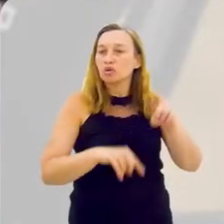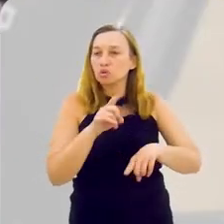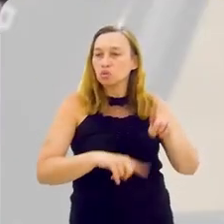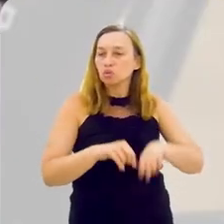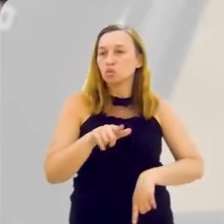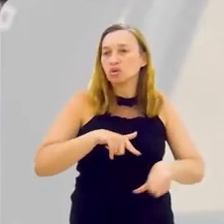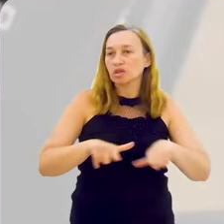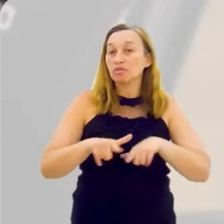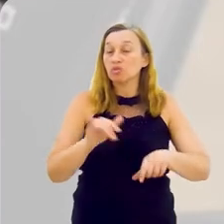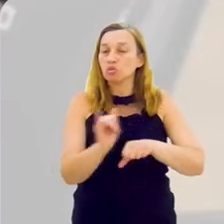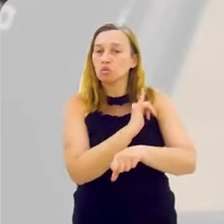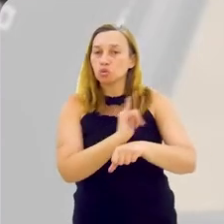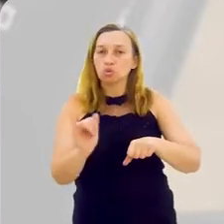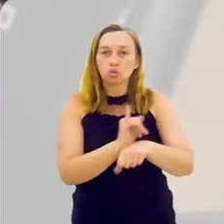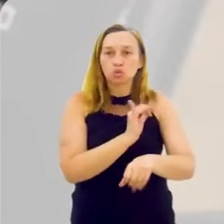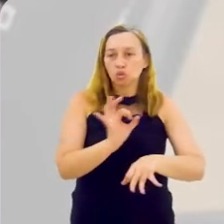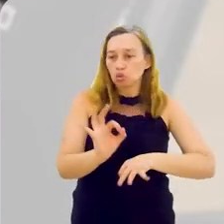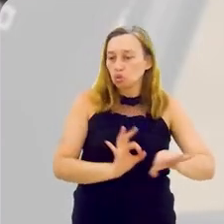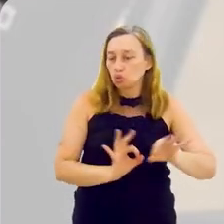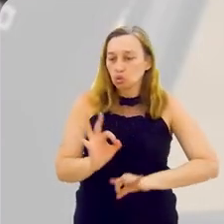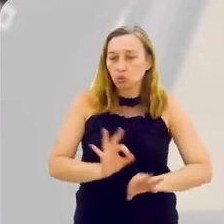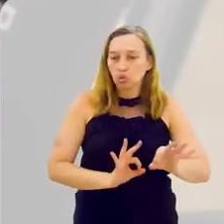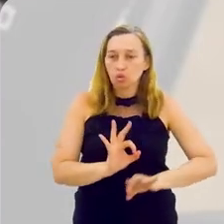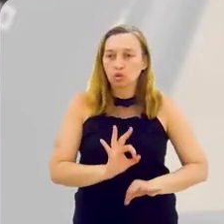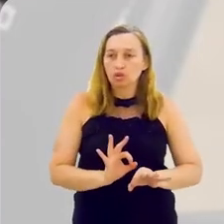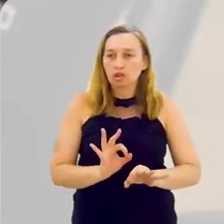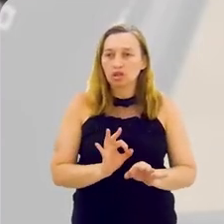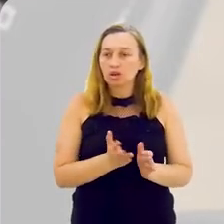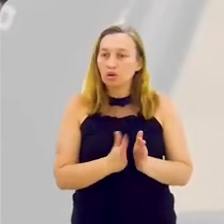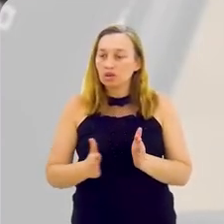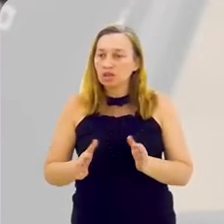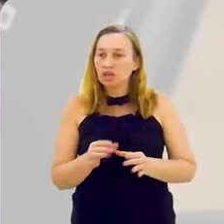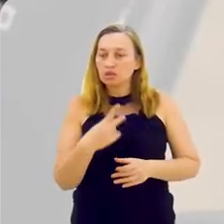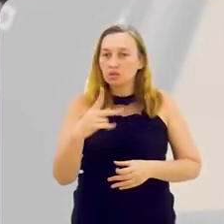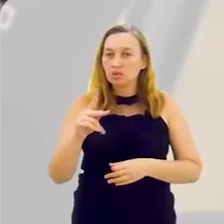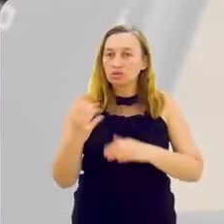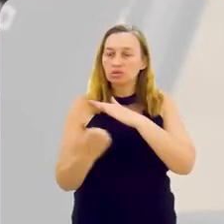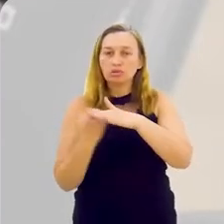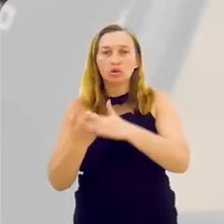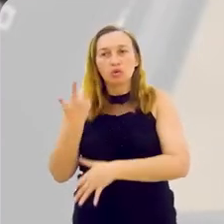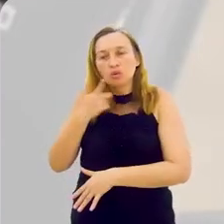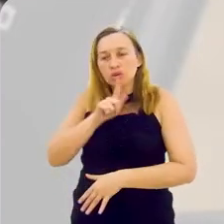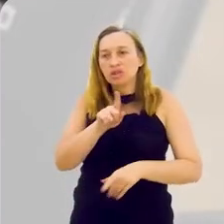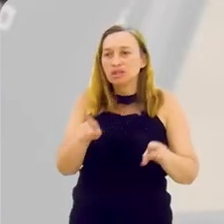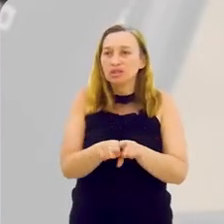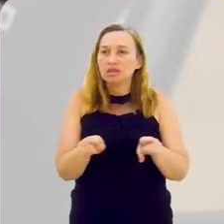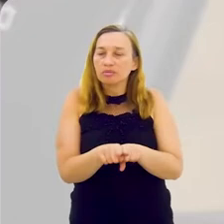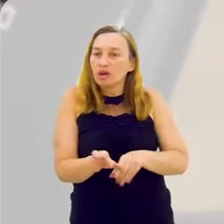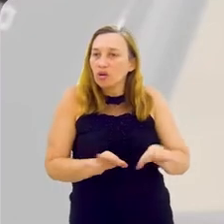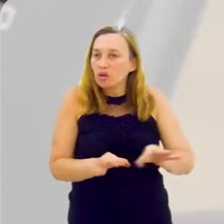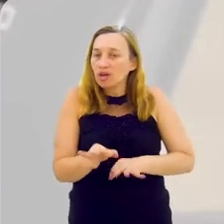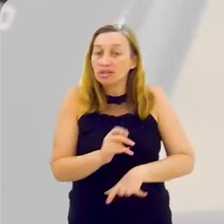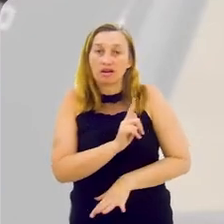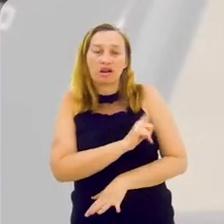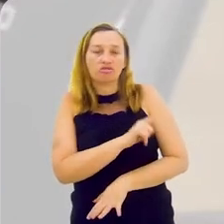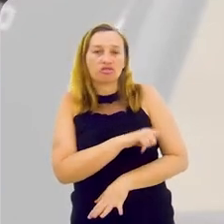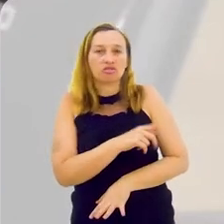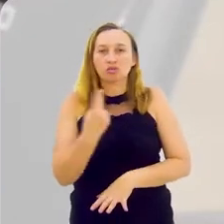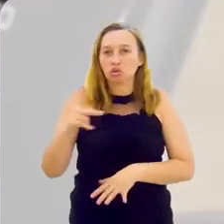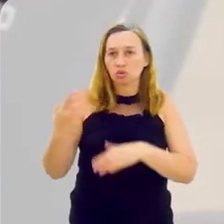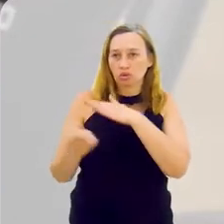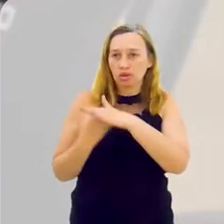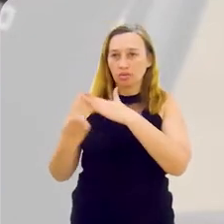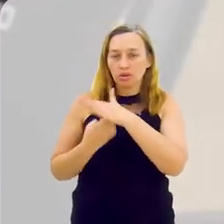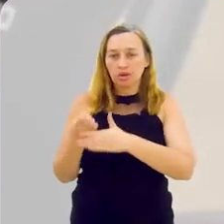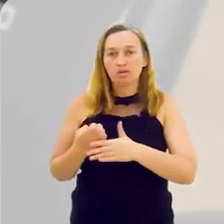melhores produtos, melhores serviços. Então, através do planejamento, você consegue organizar a sua empresa e você consegue